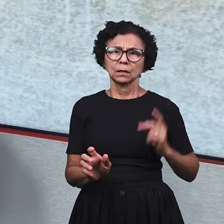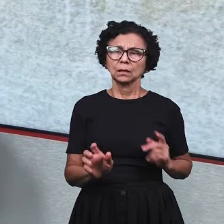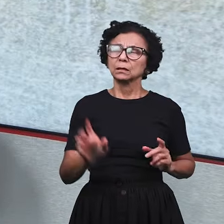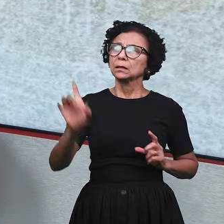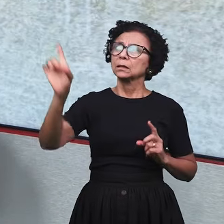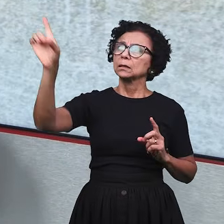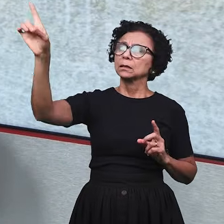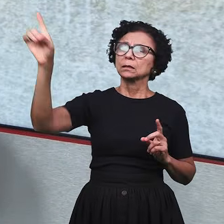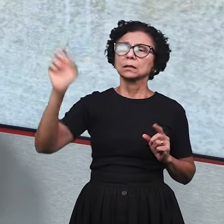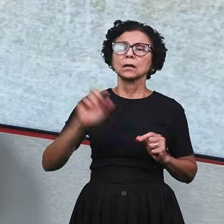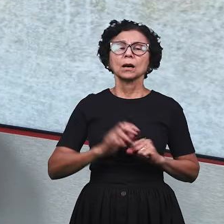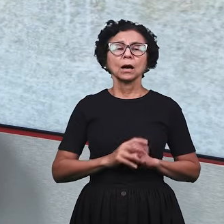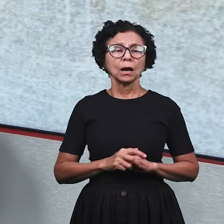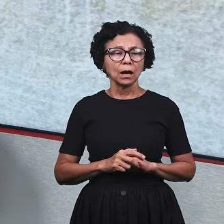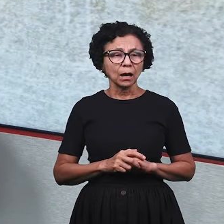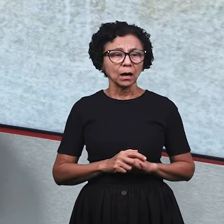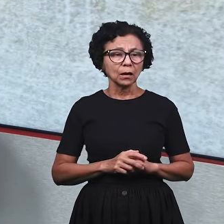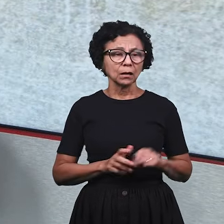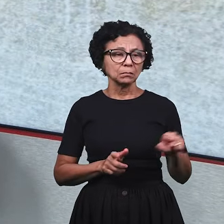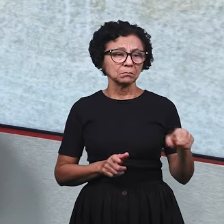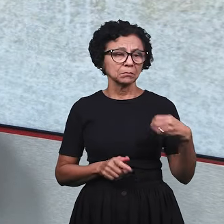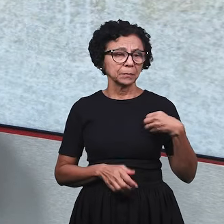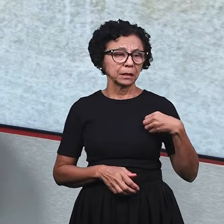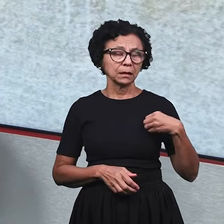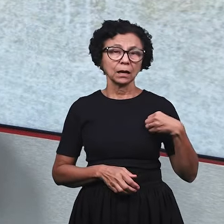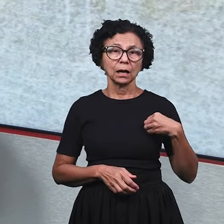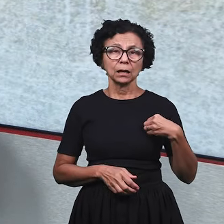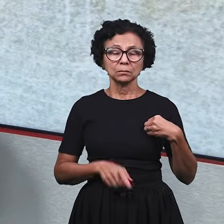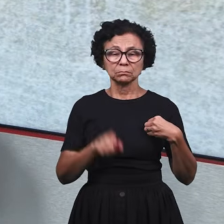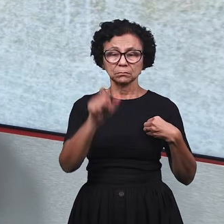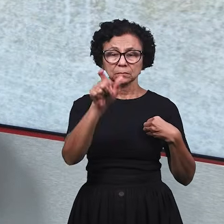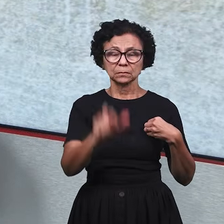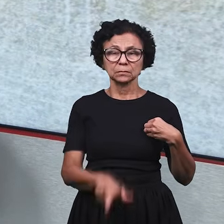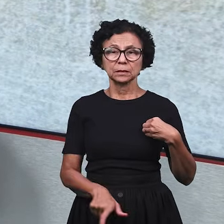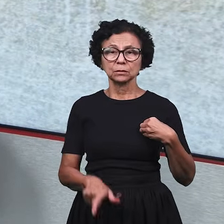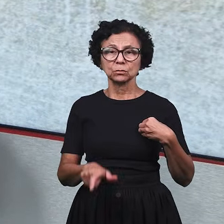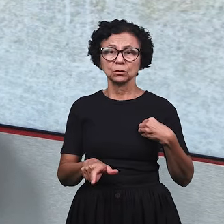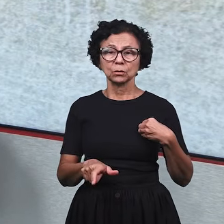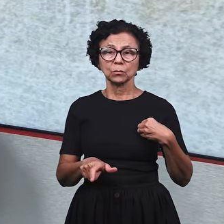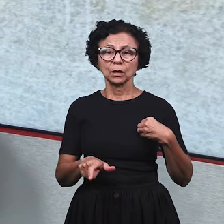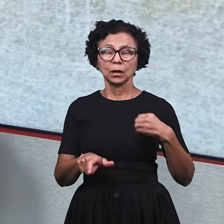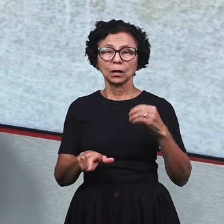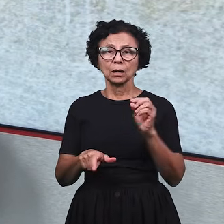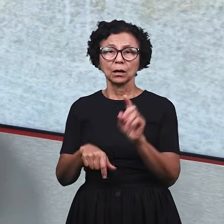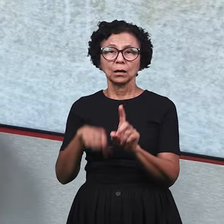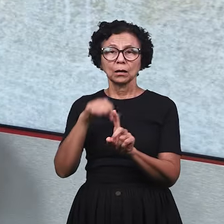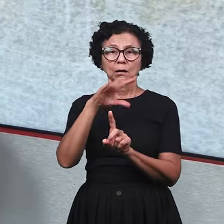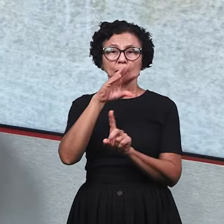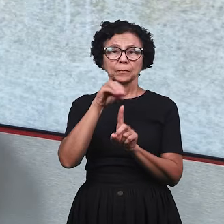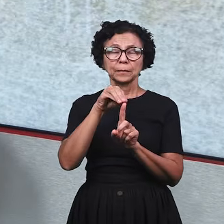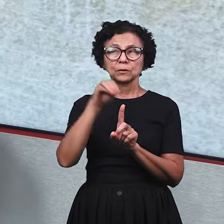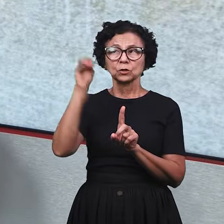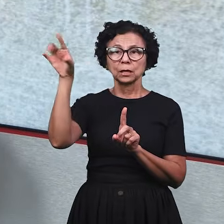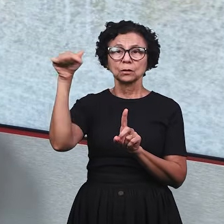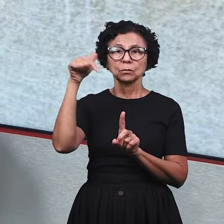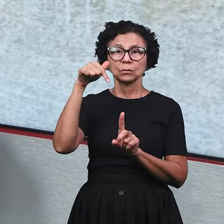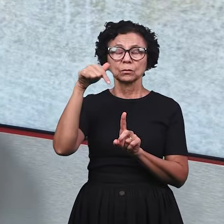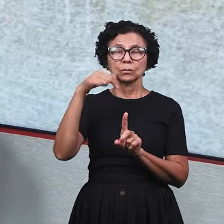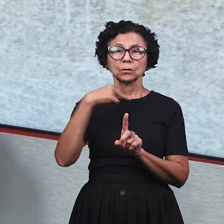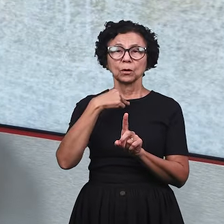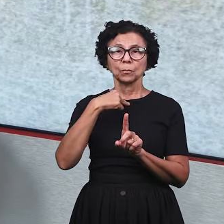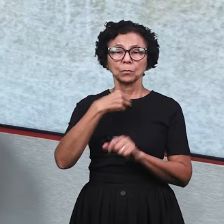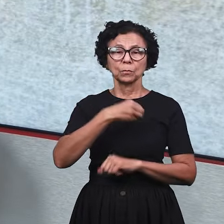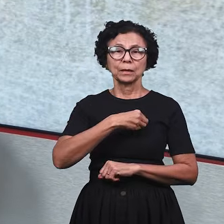se tratava de uma questão causada pelo pecado, esse mediador tinha que ser alguém sem pecado,